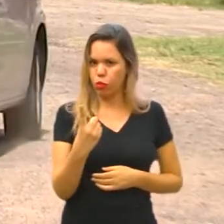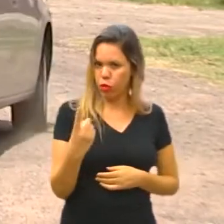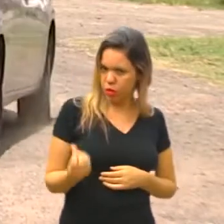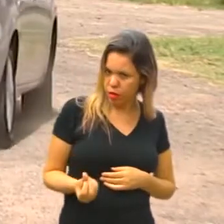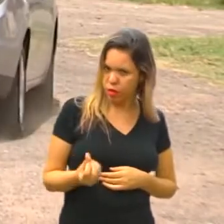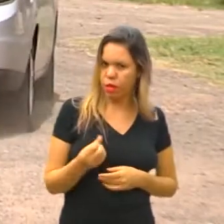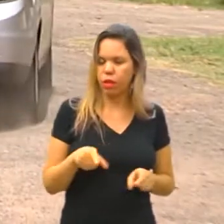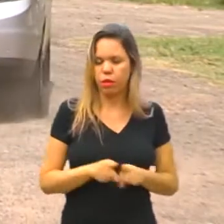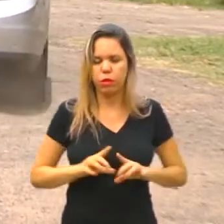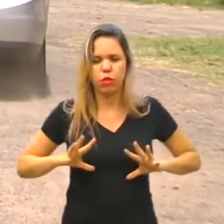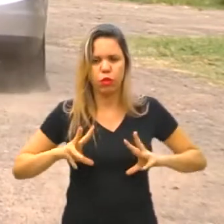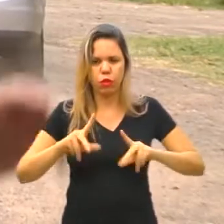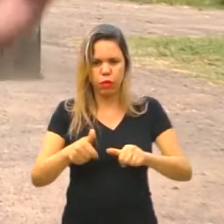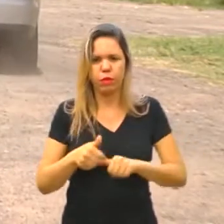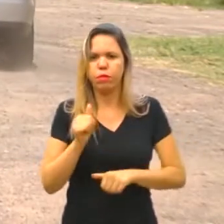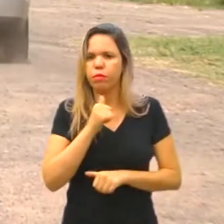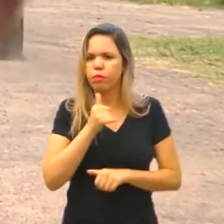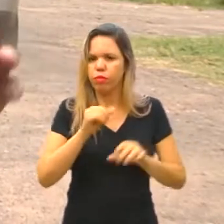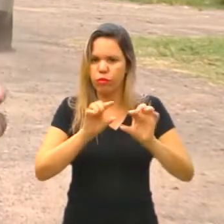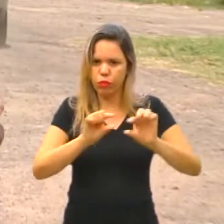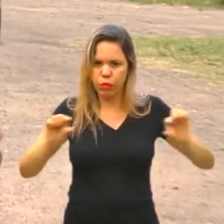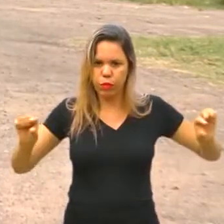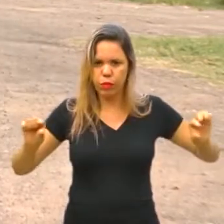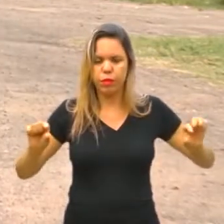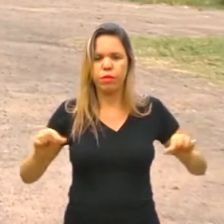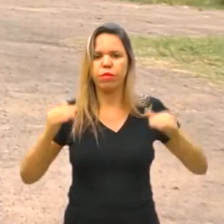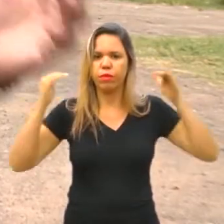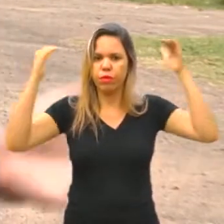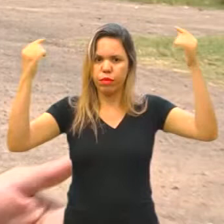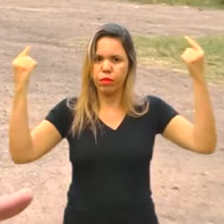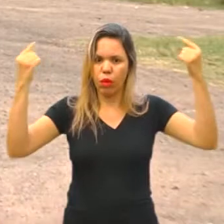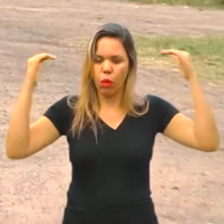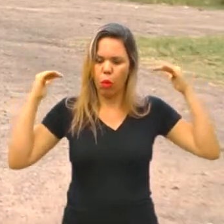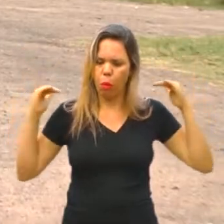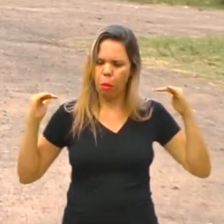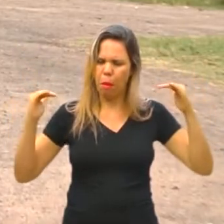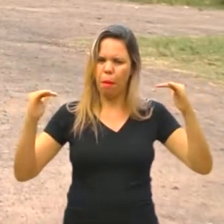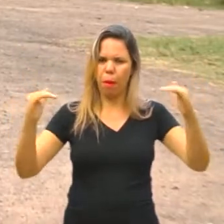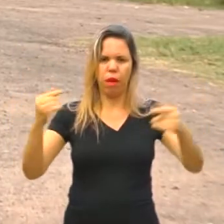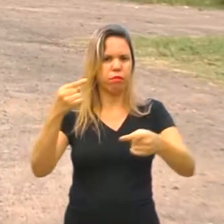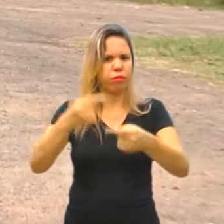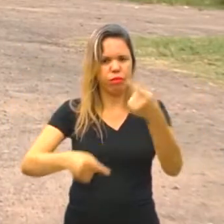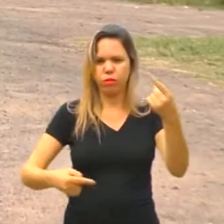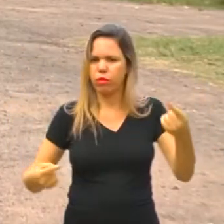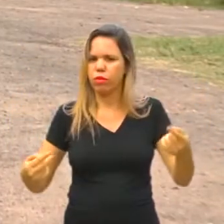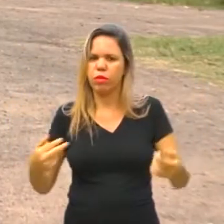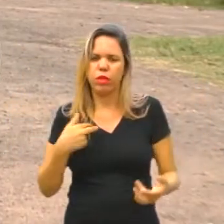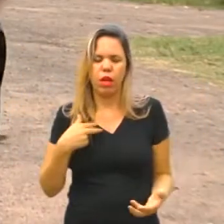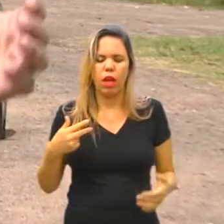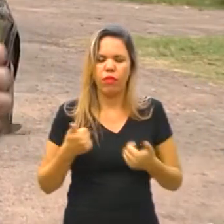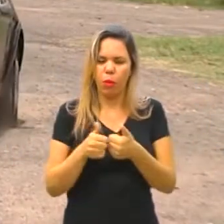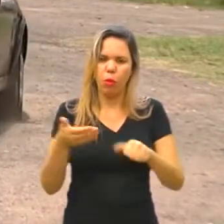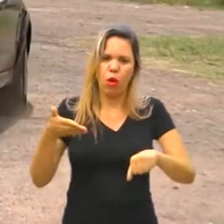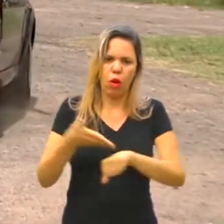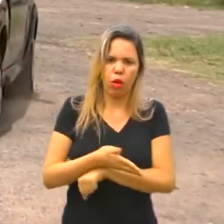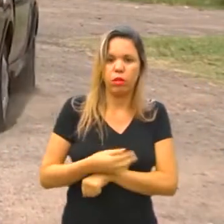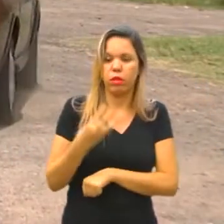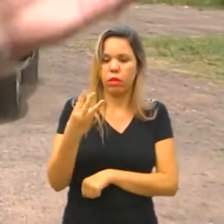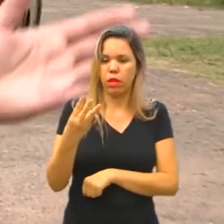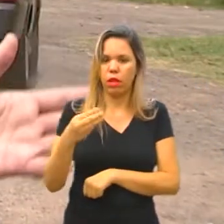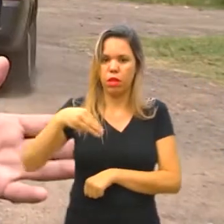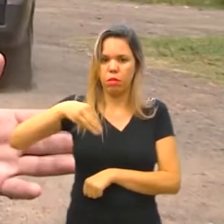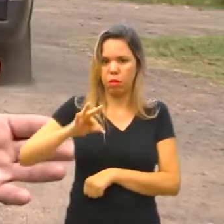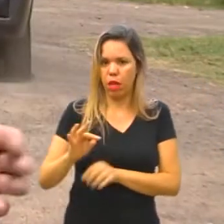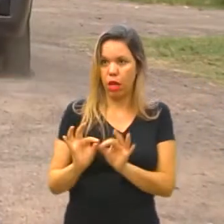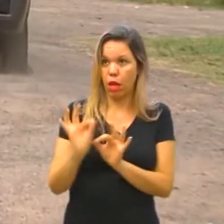2015 e 2016, tá? Toda a rede elétrica, né, estava numa altura muito baixa que não permitia os veículos,